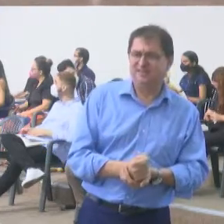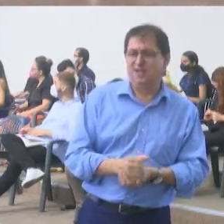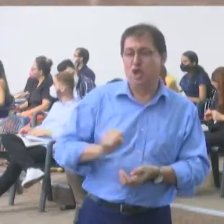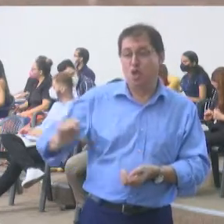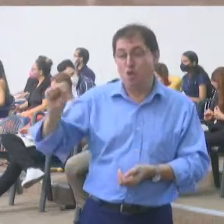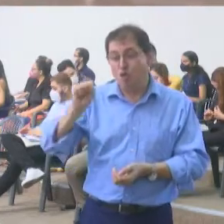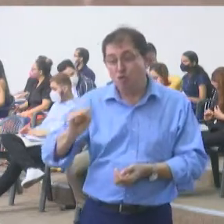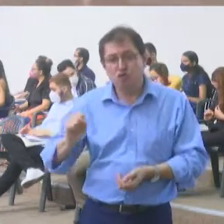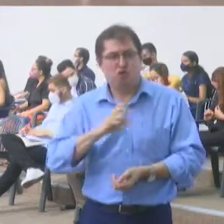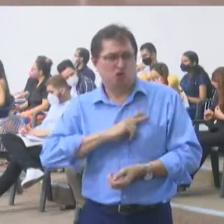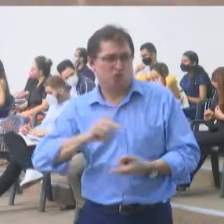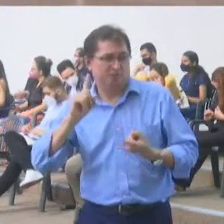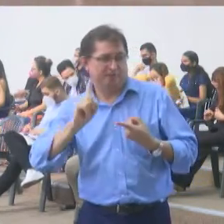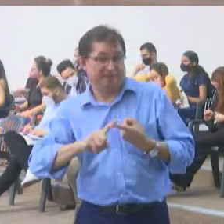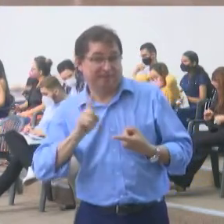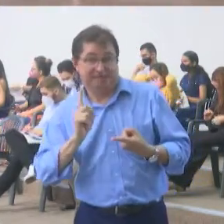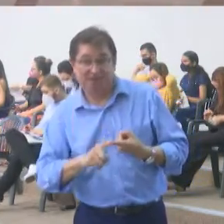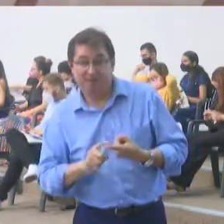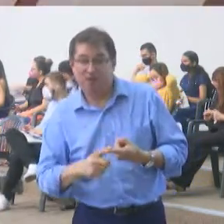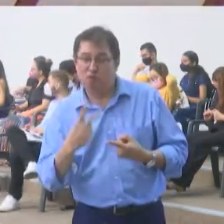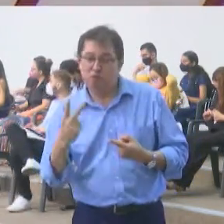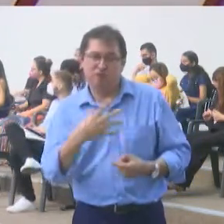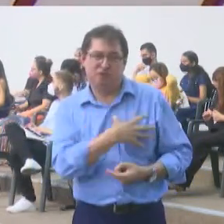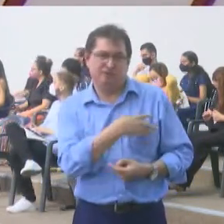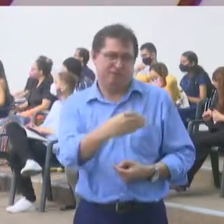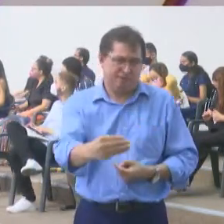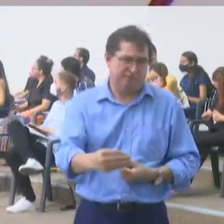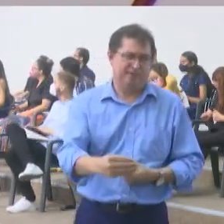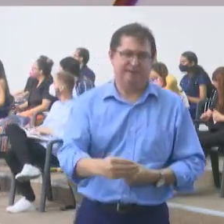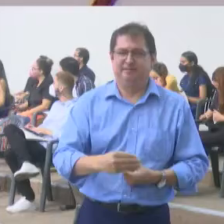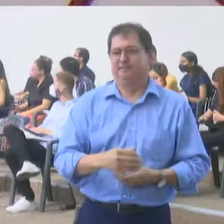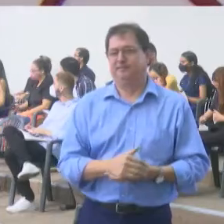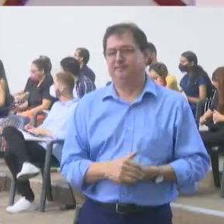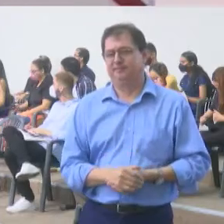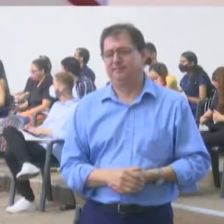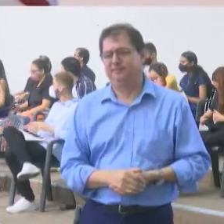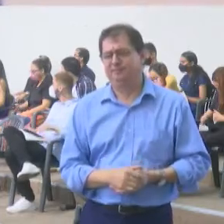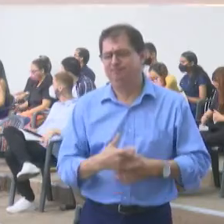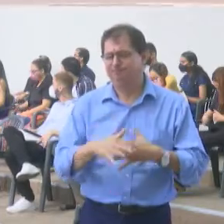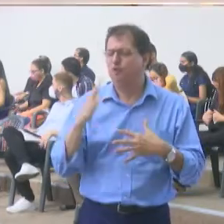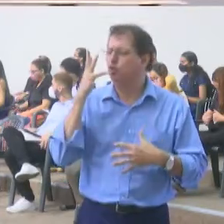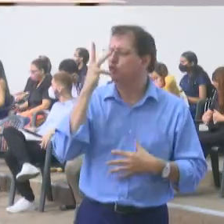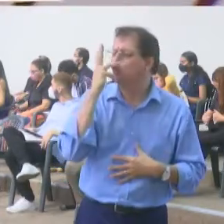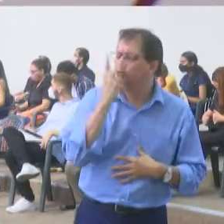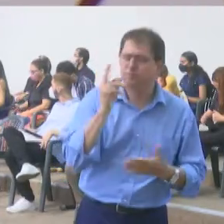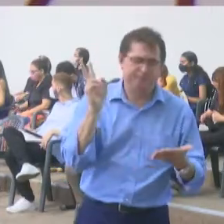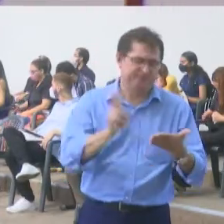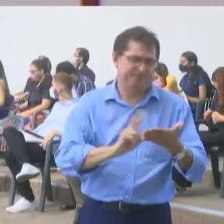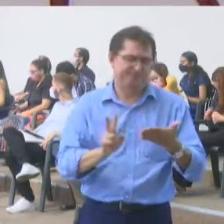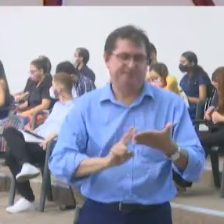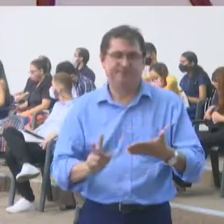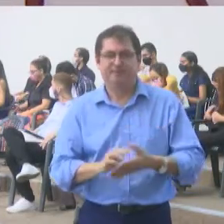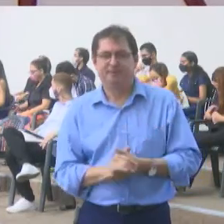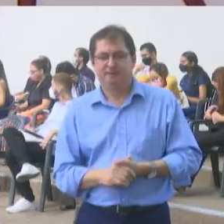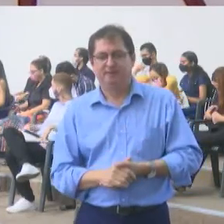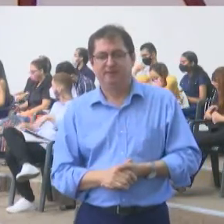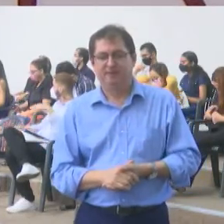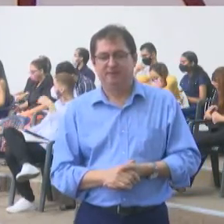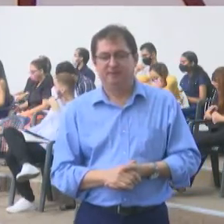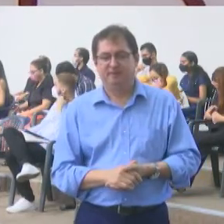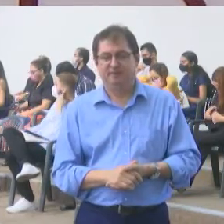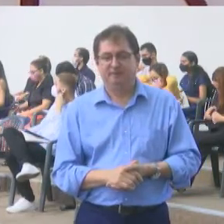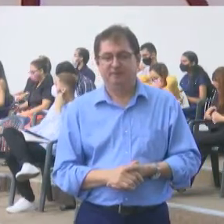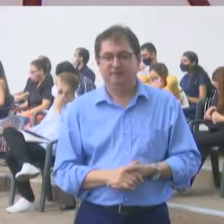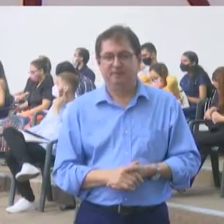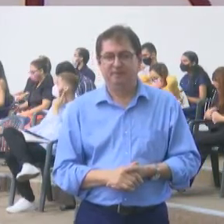Quilion, toda a terra que existe na mão deles. Esse é o discurso de Boaz. Que coisa linda nós vemos aqui sendo cumprida. E direto